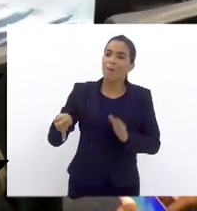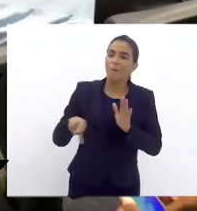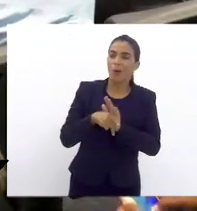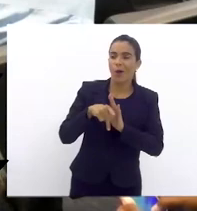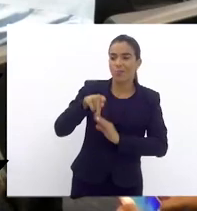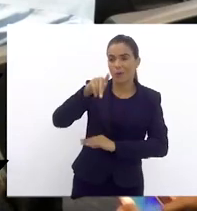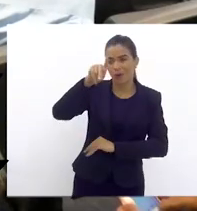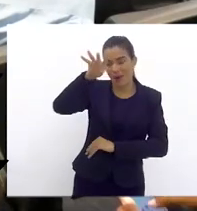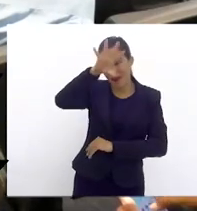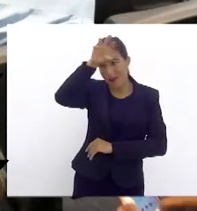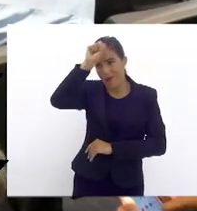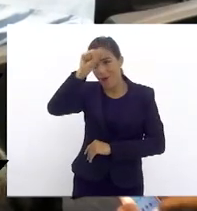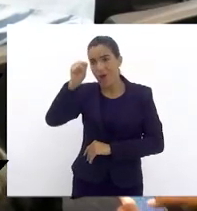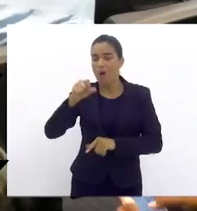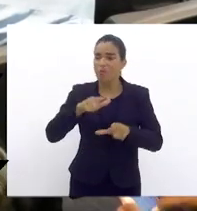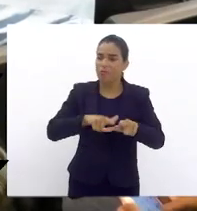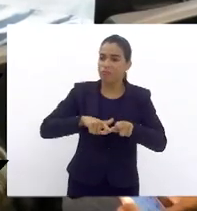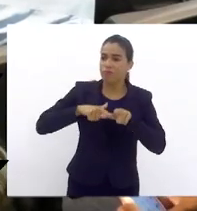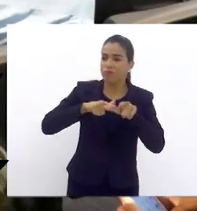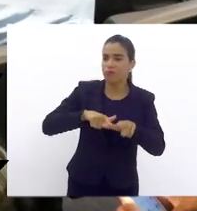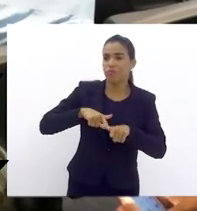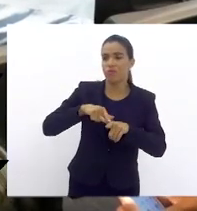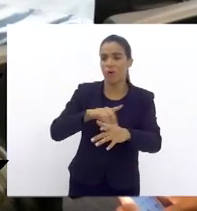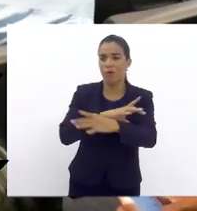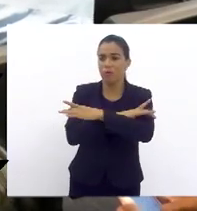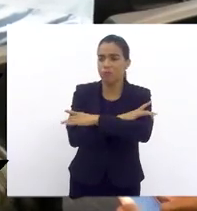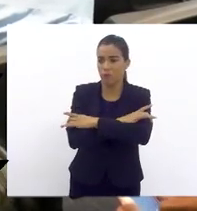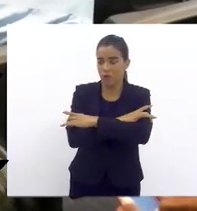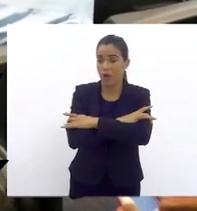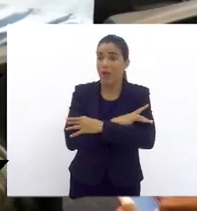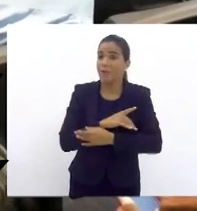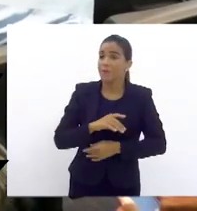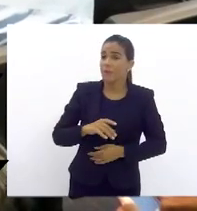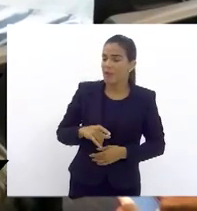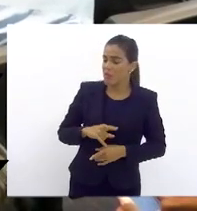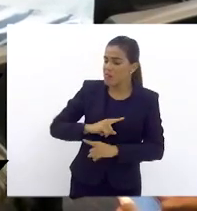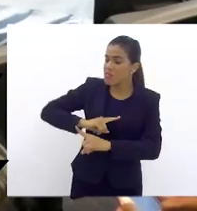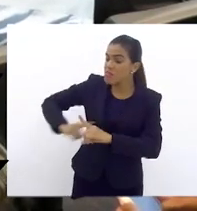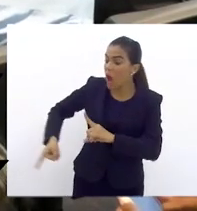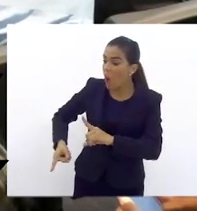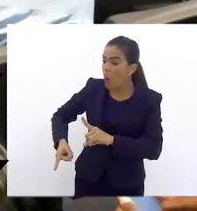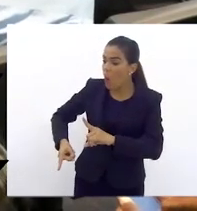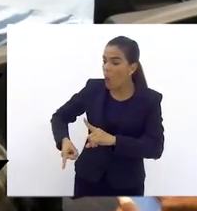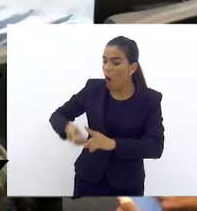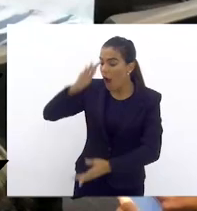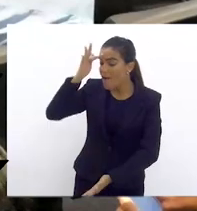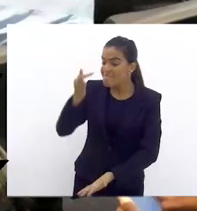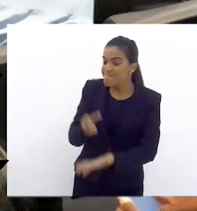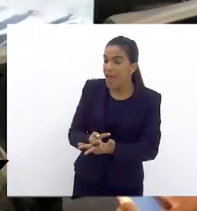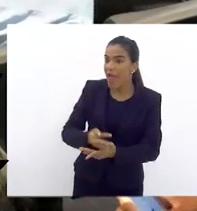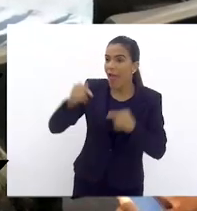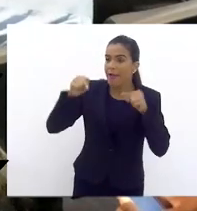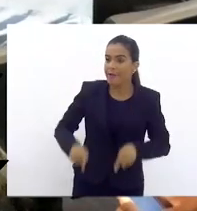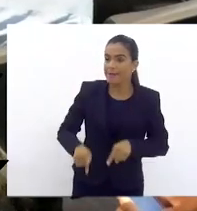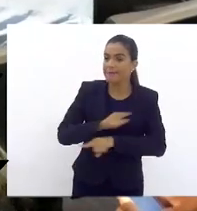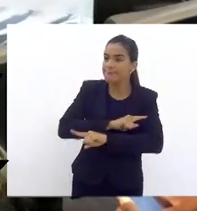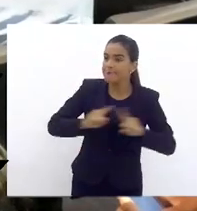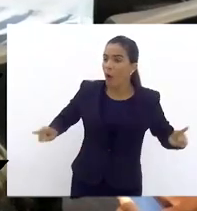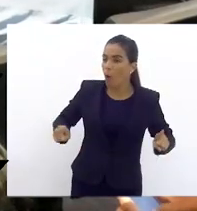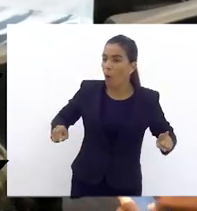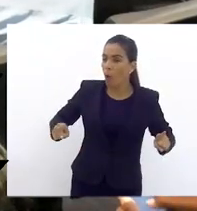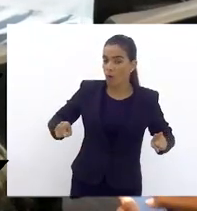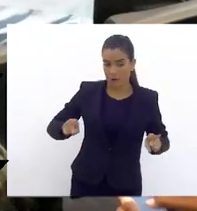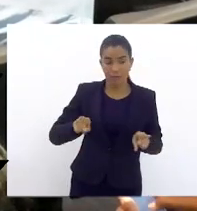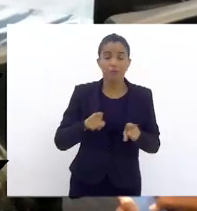de matrizes africanas aonde é negado o direito dela de professar a fé em que ela se entende que